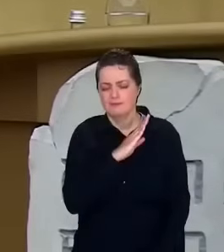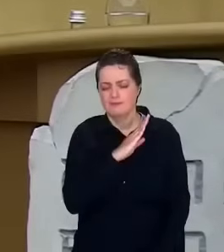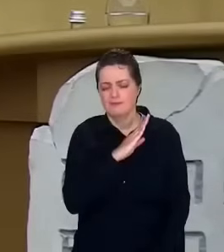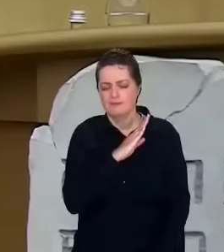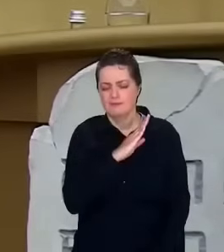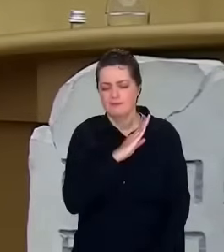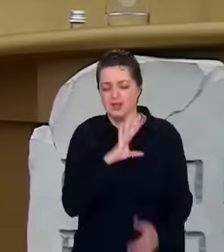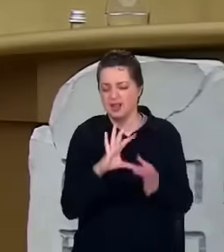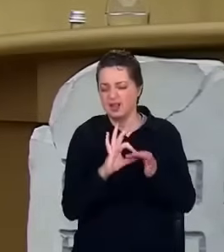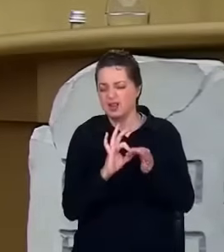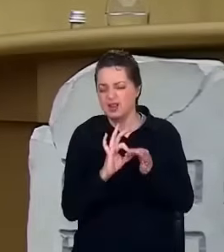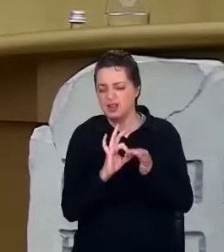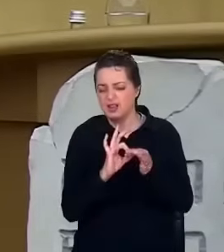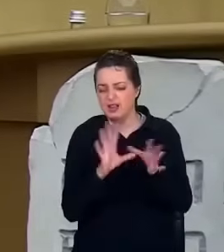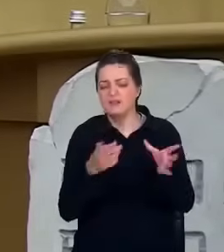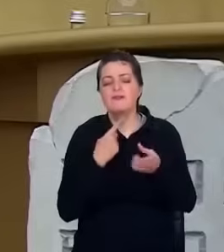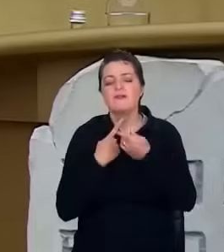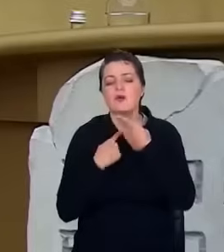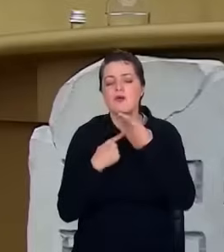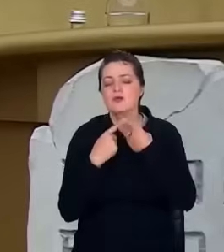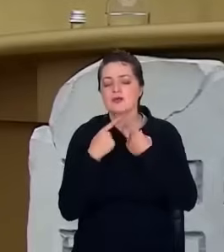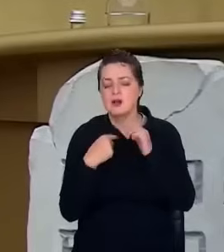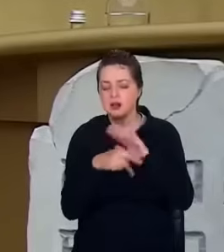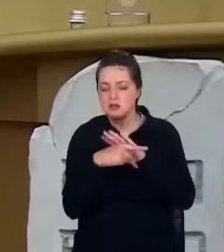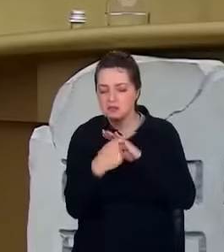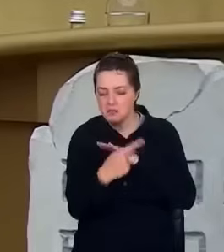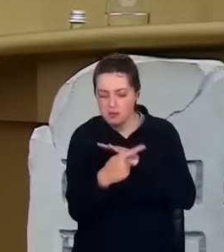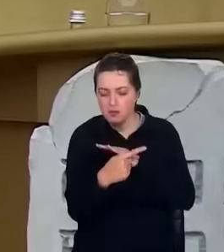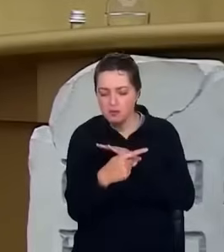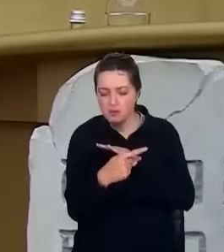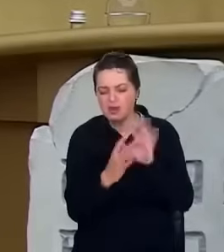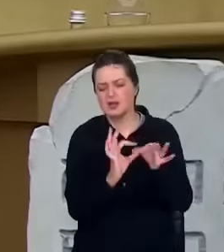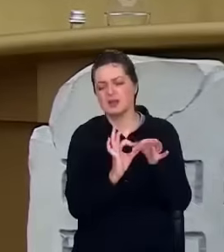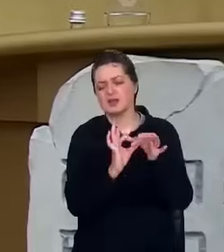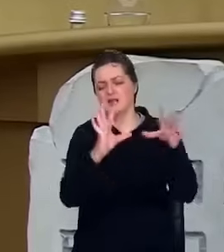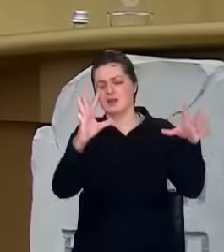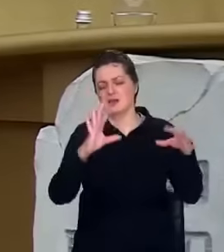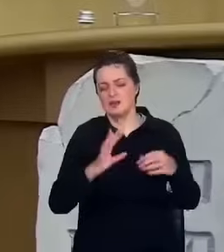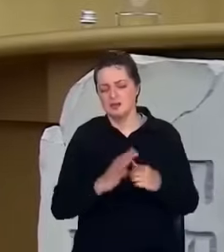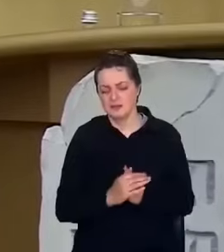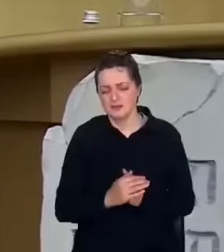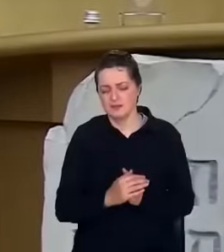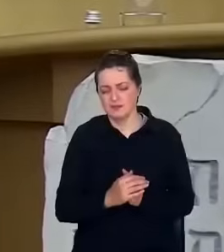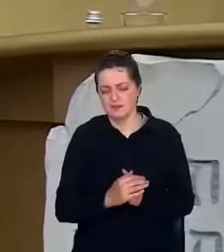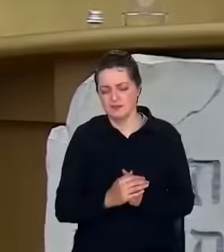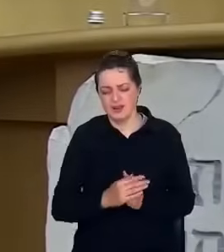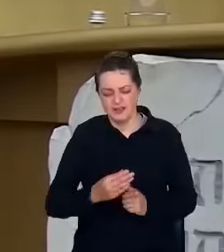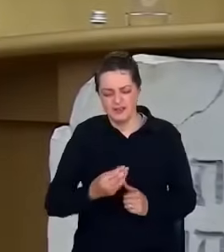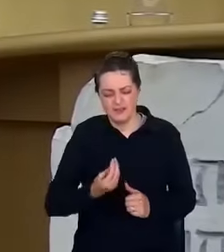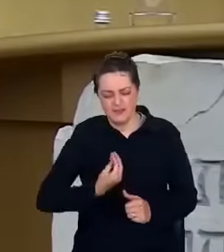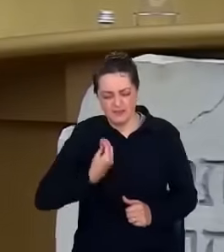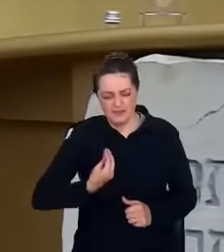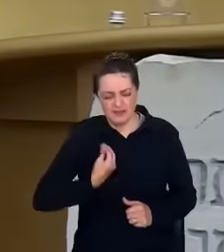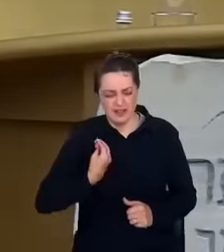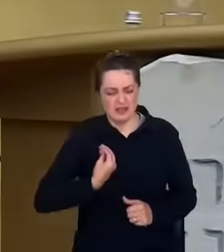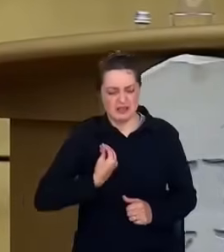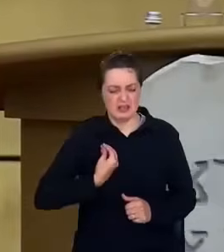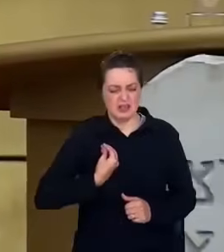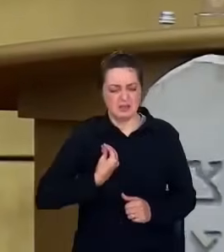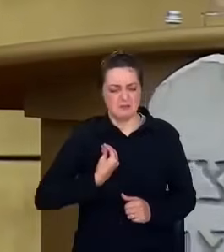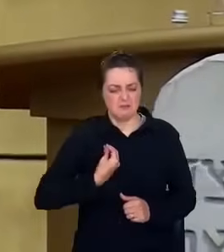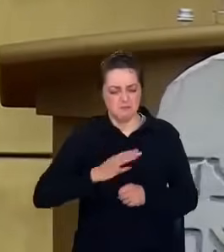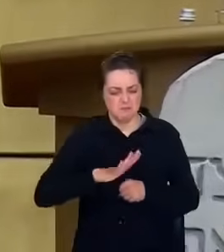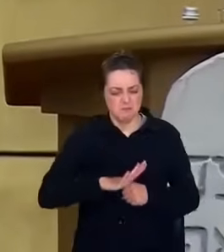de si mesma, de si mesmo. Seja livre dessa amarração, desse